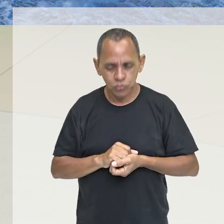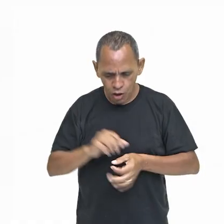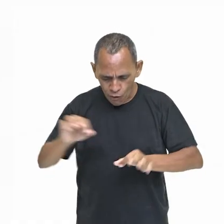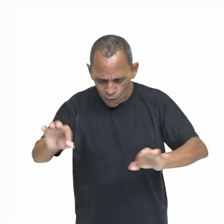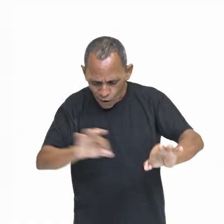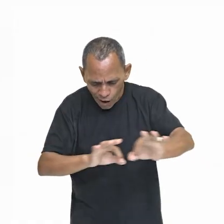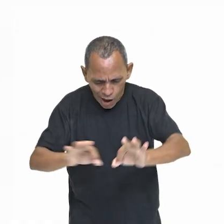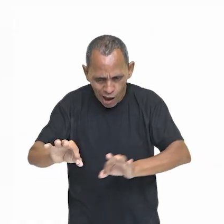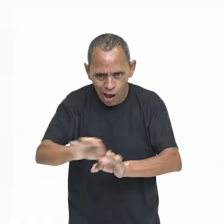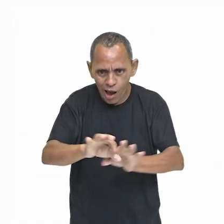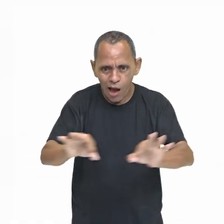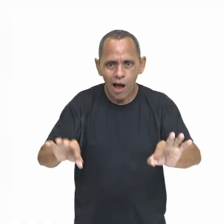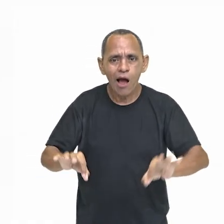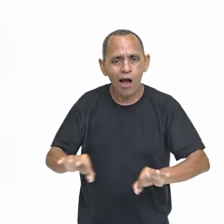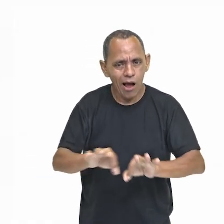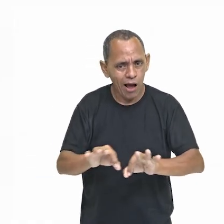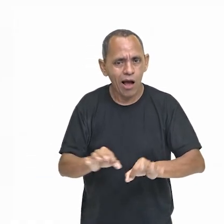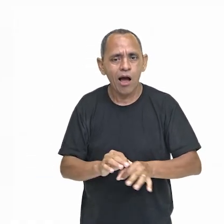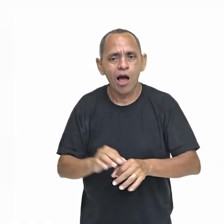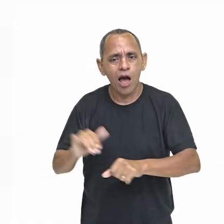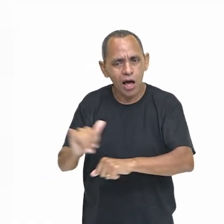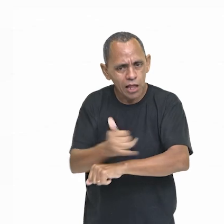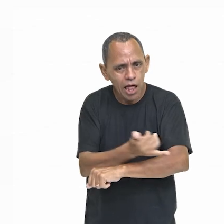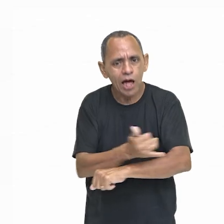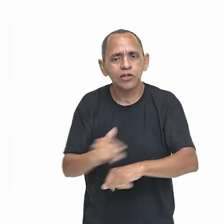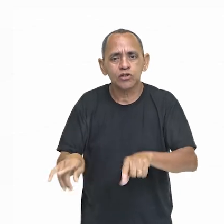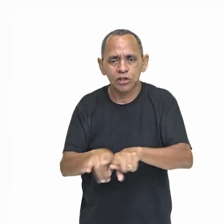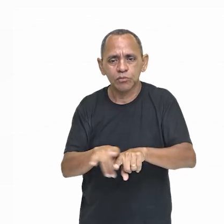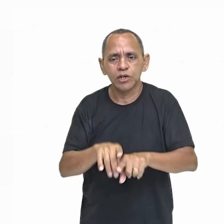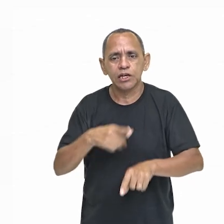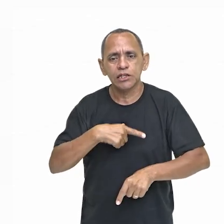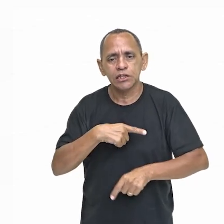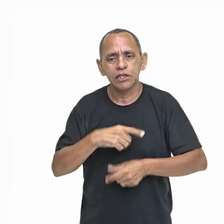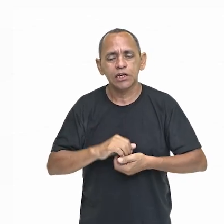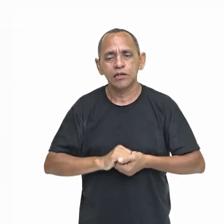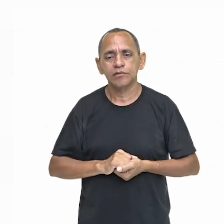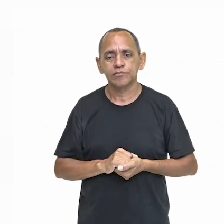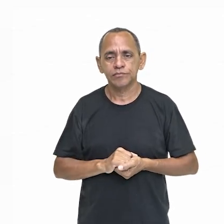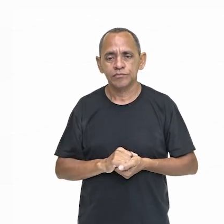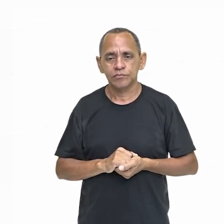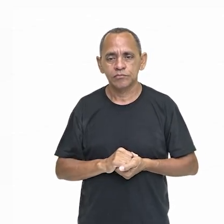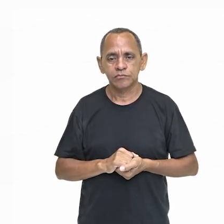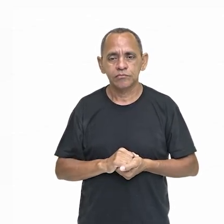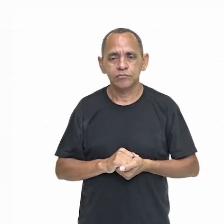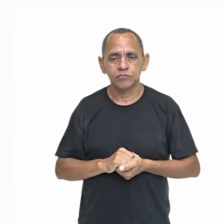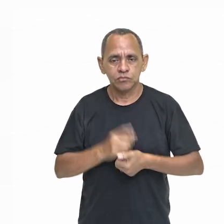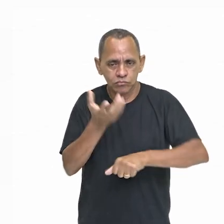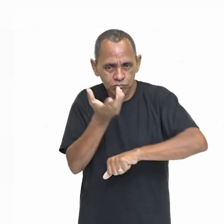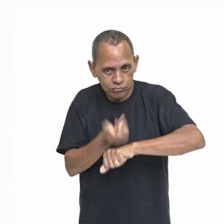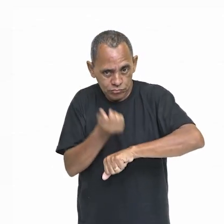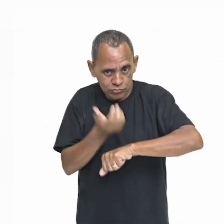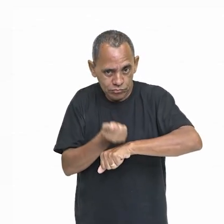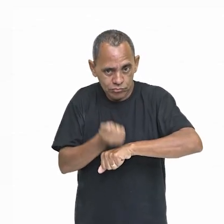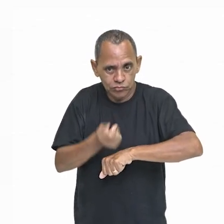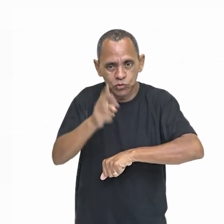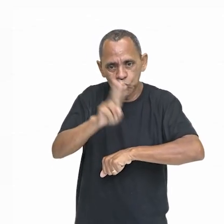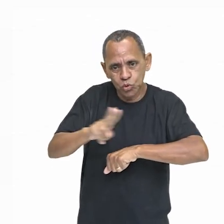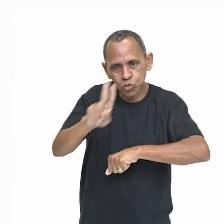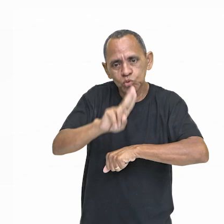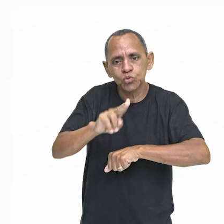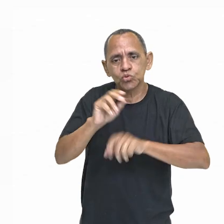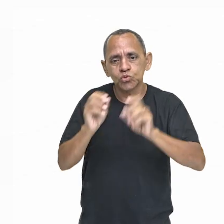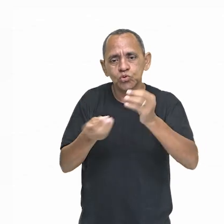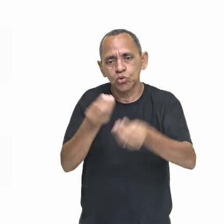daquela cartela, daquela animação, você tem aí, ó, que a energia solar você tem, que é a obtenção da luz solar para a geração de energia